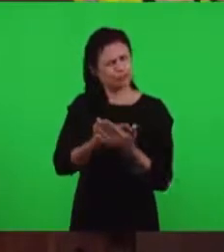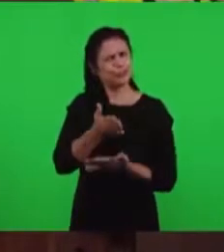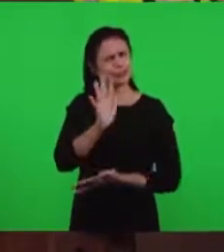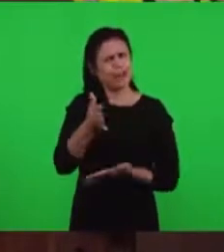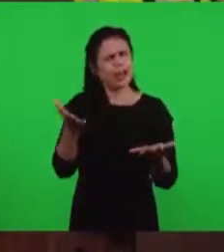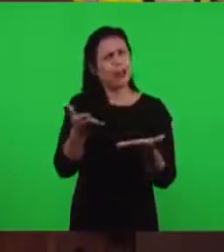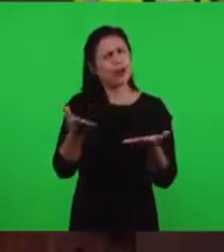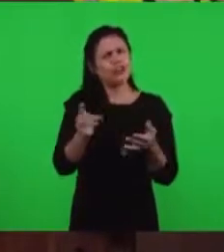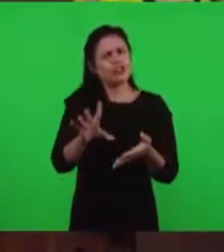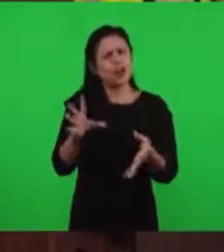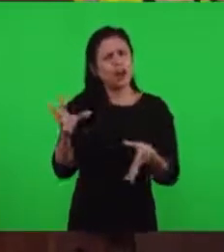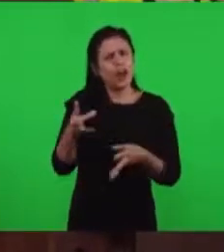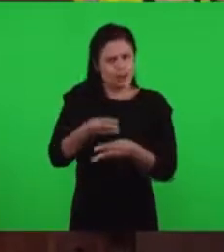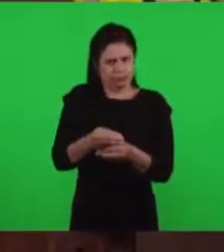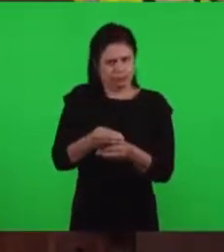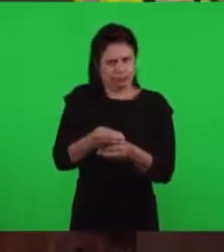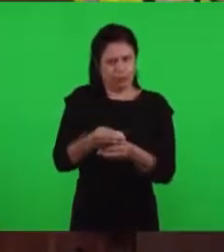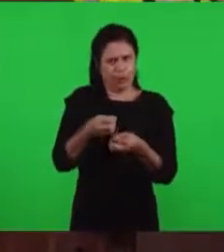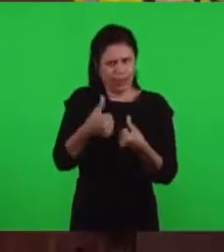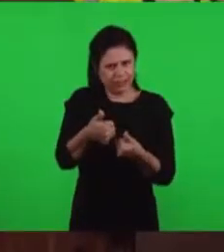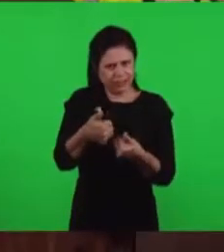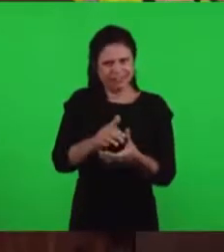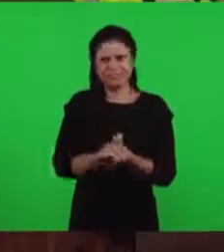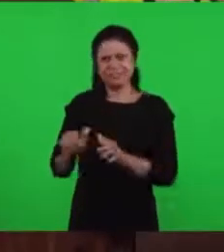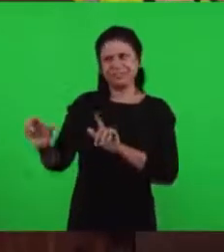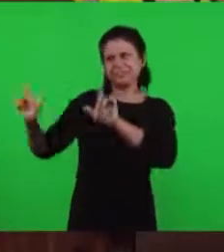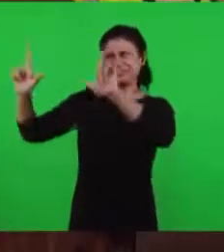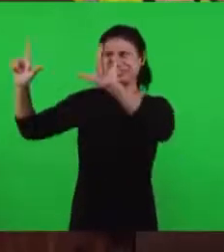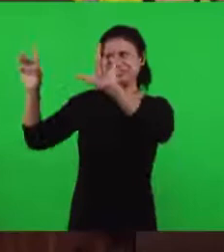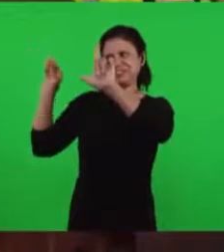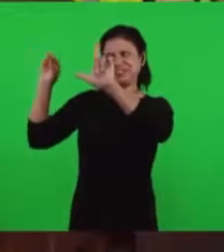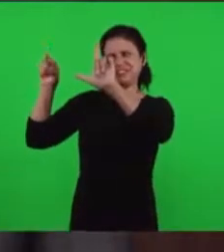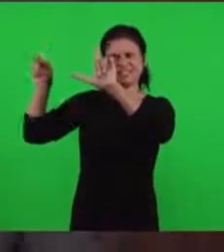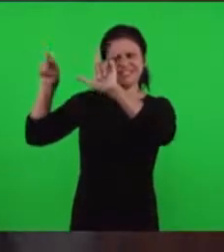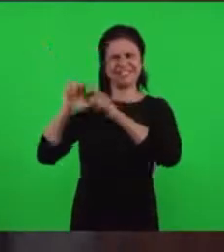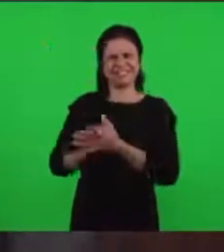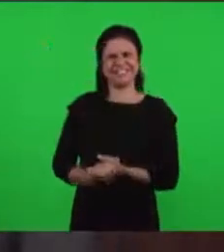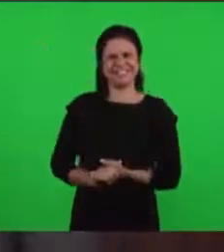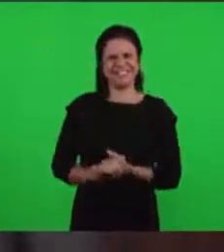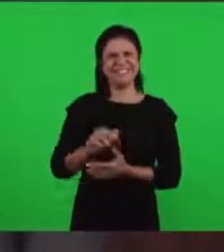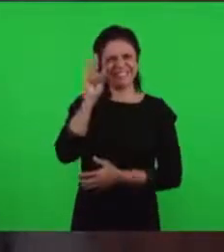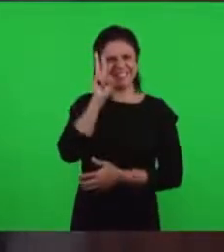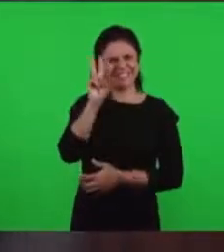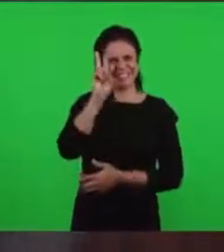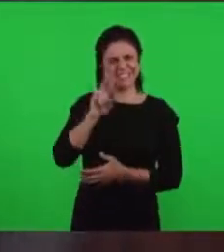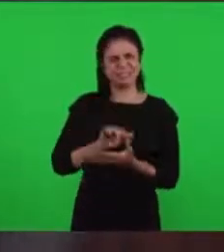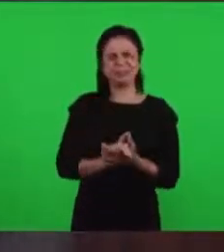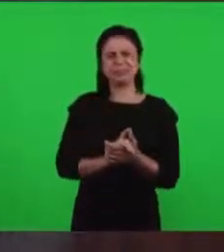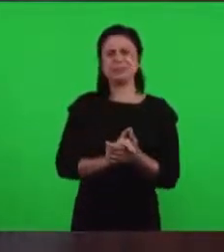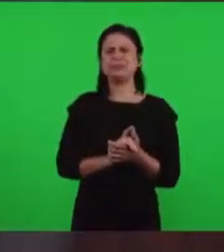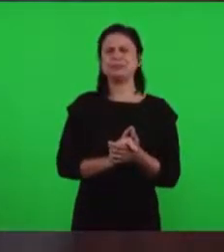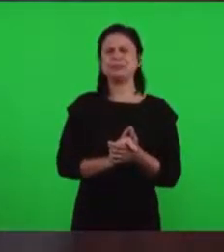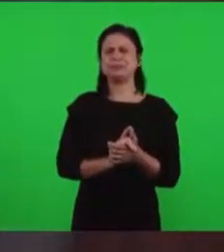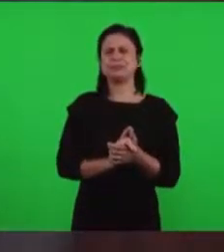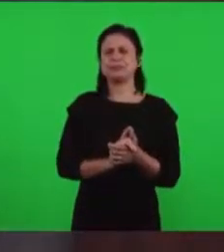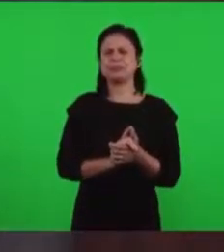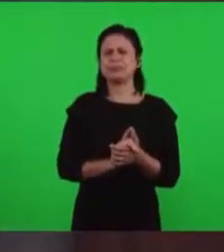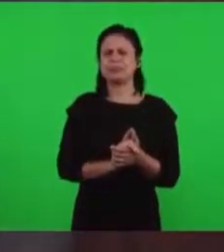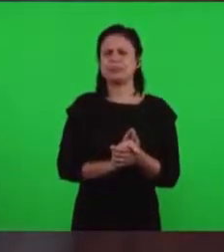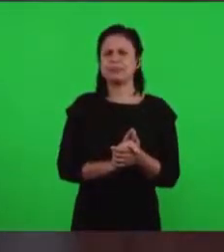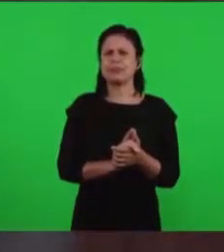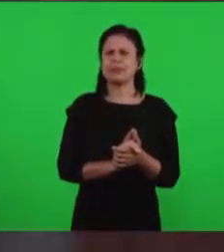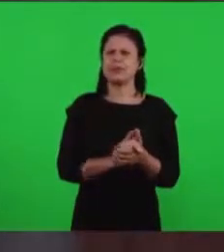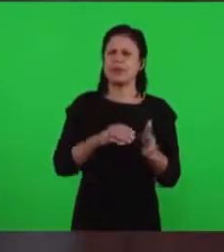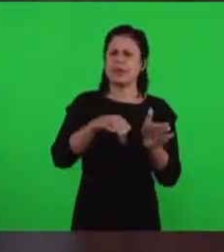recapitular aqui para os nossos irmãos está aqui é a nossa tarefa que foi buscar nos versos de 11